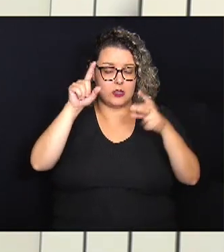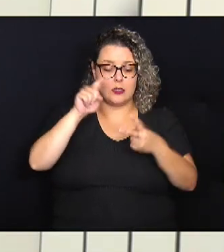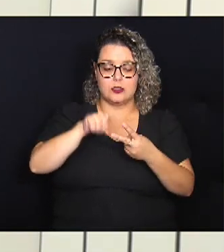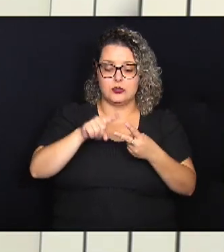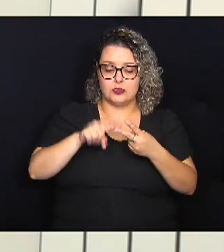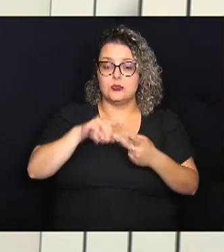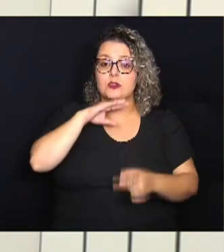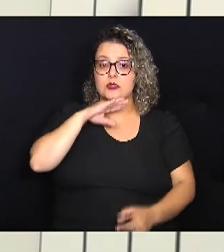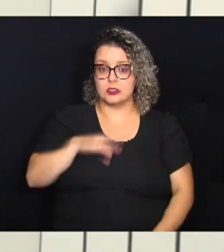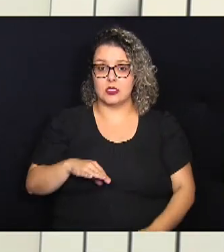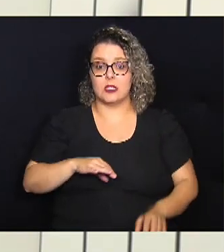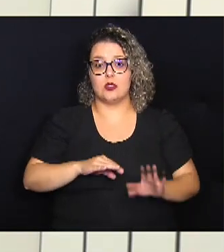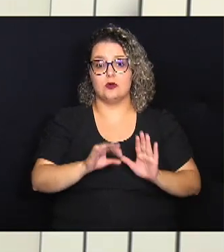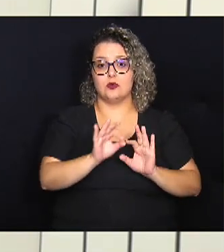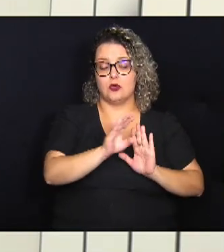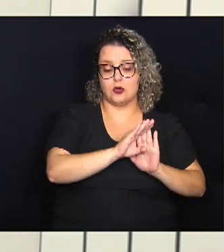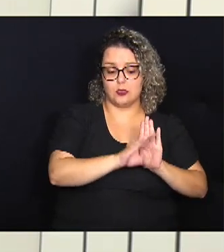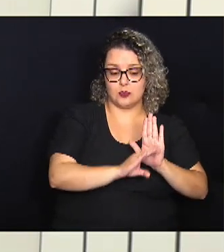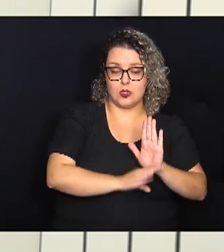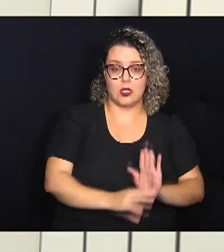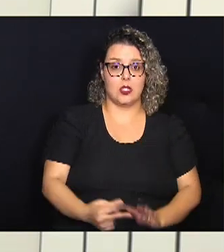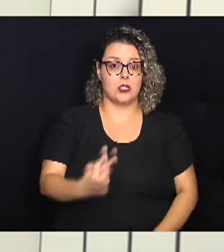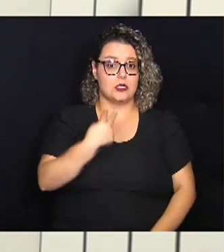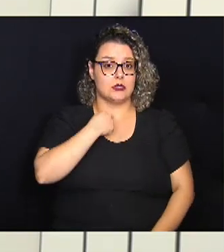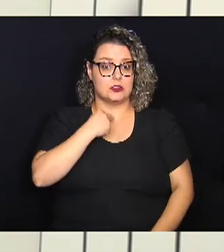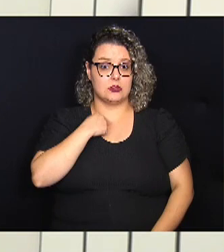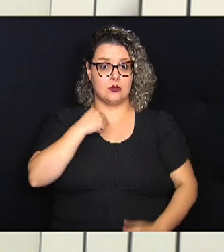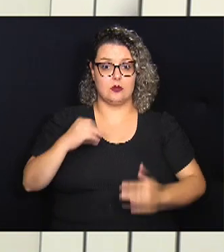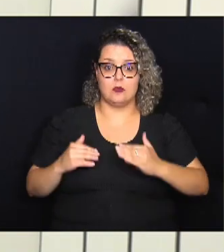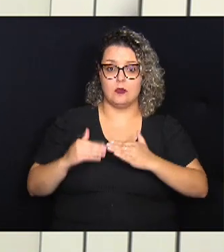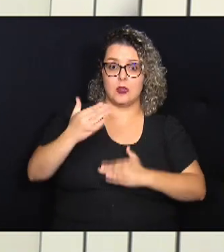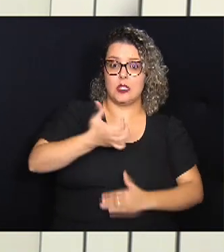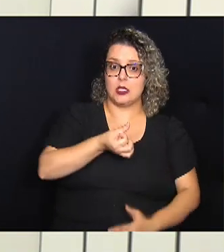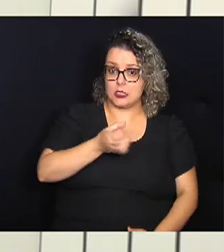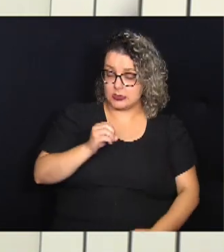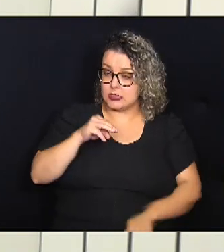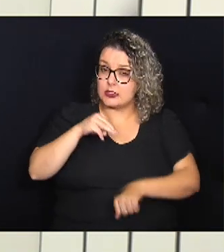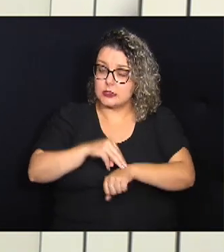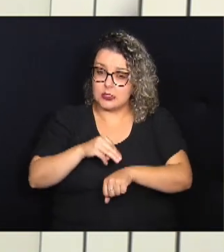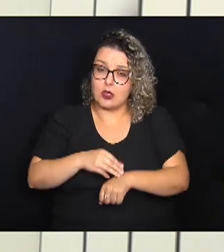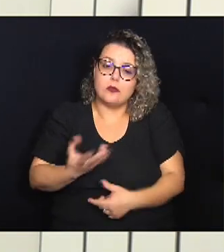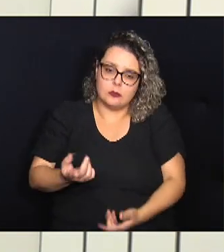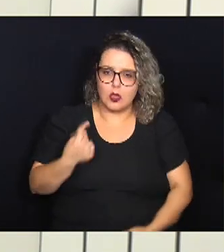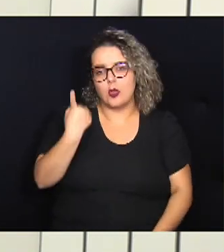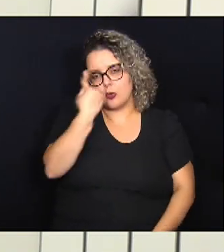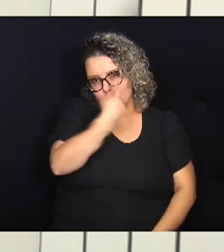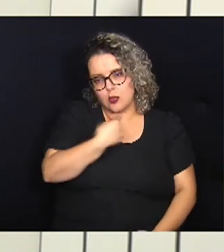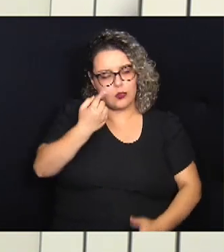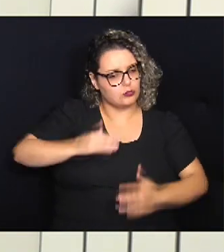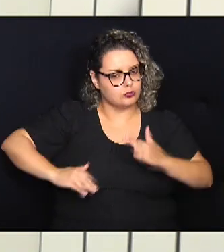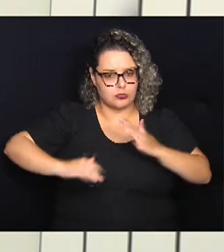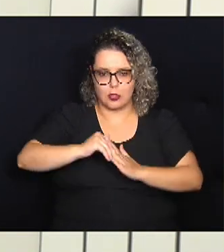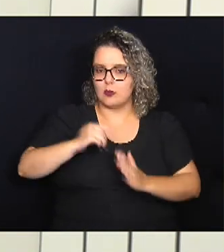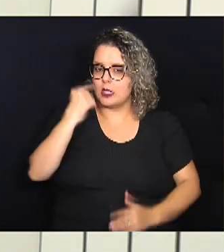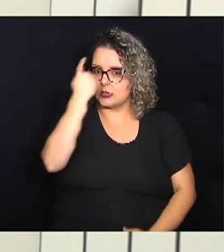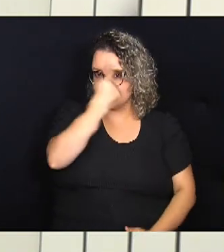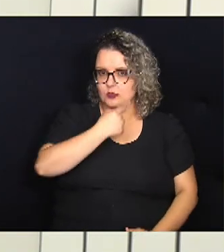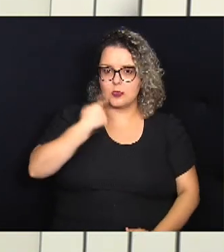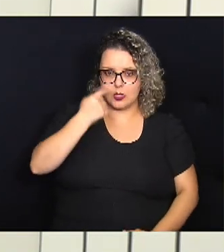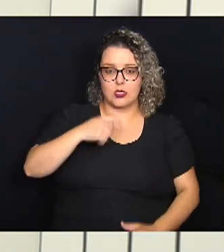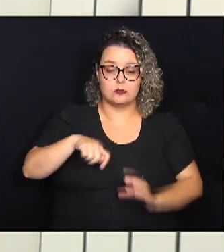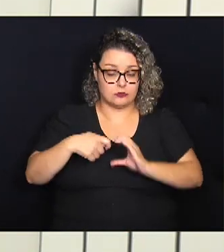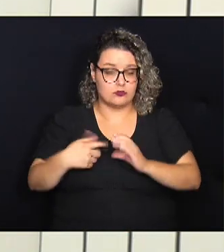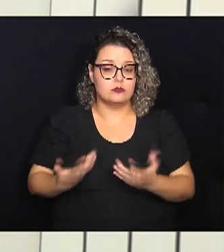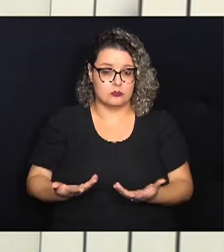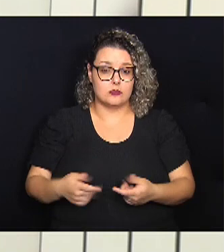tarde. Os programas não podem exceder 60 minutos, ou seja, no máximo 1 hora de gravação, e